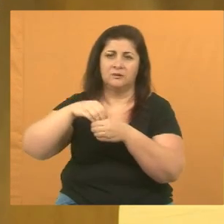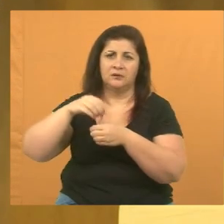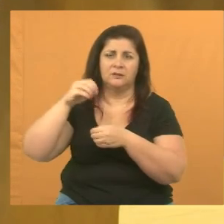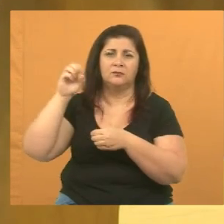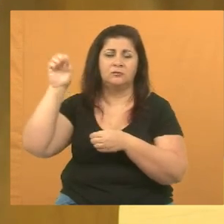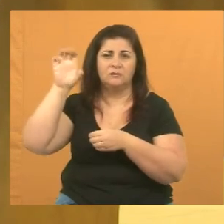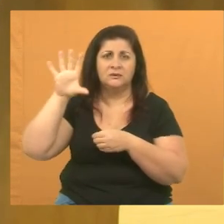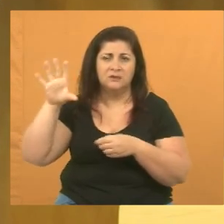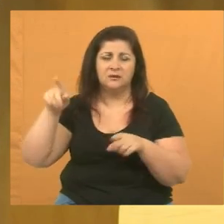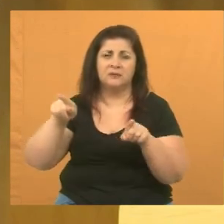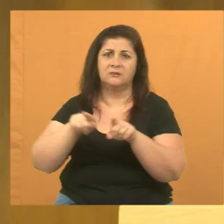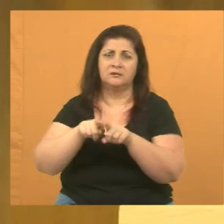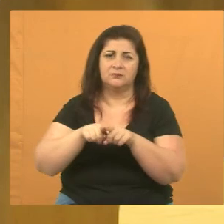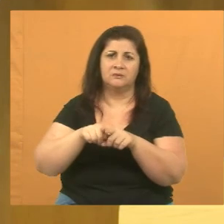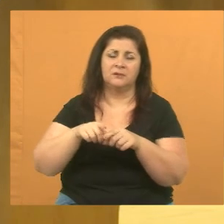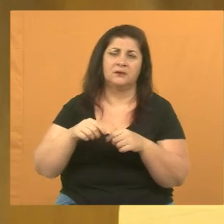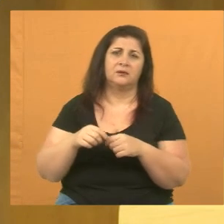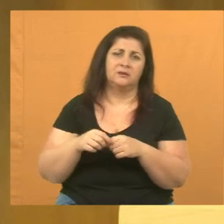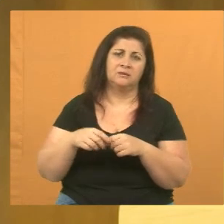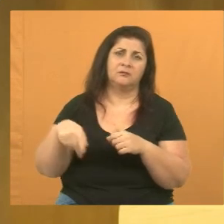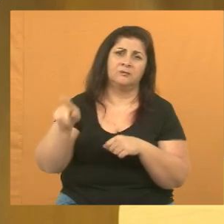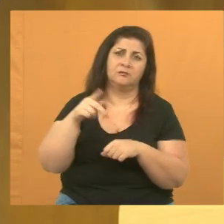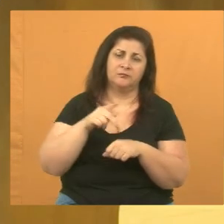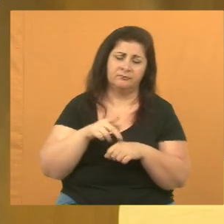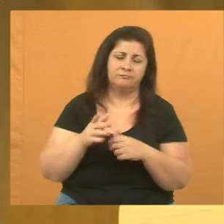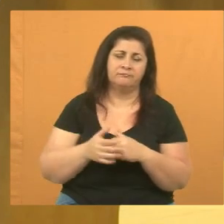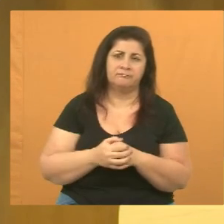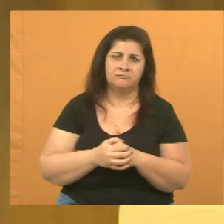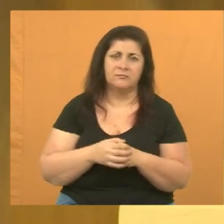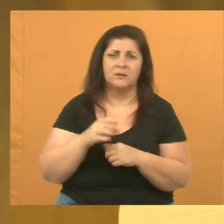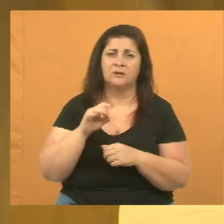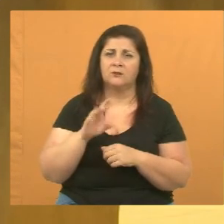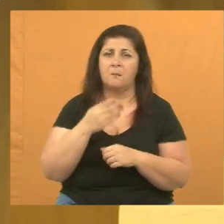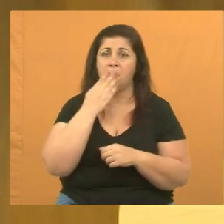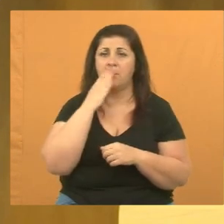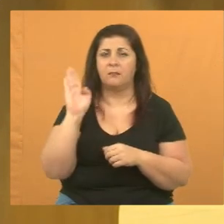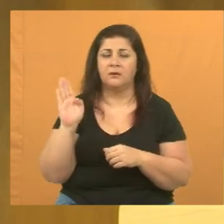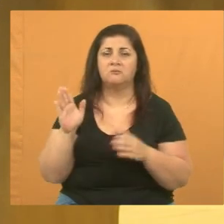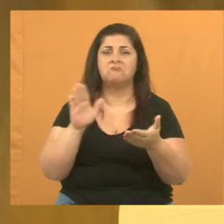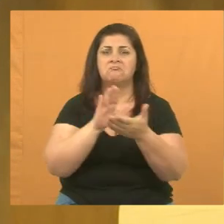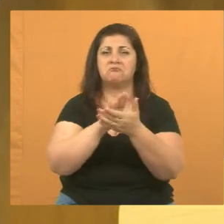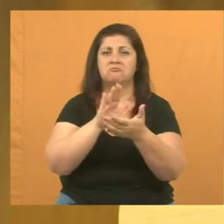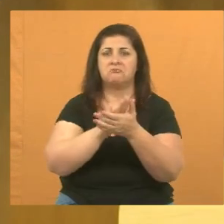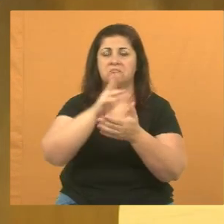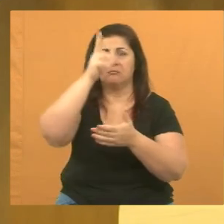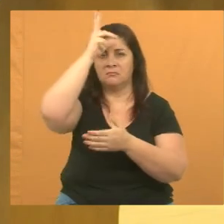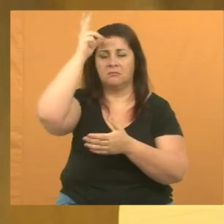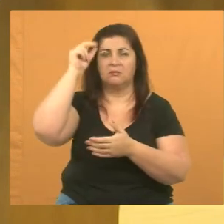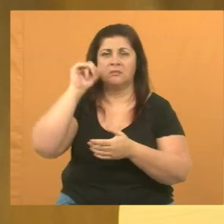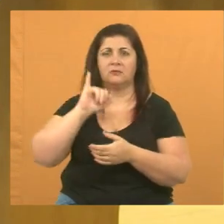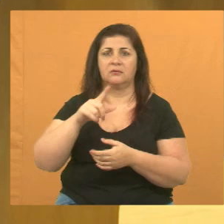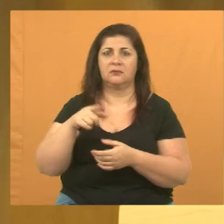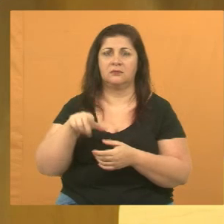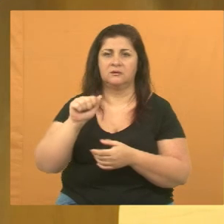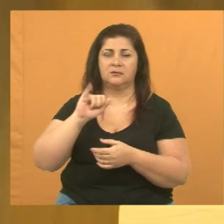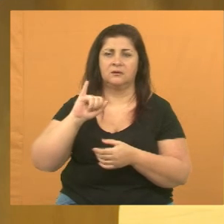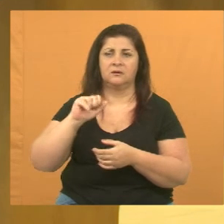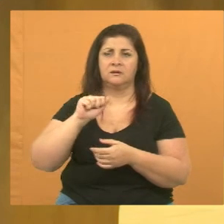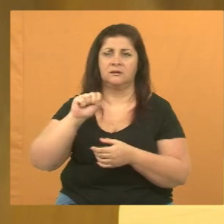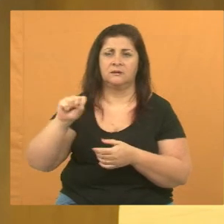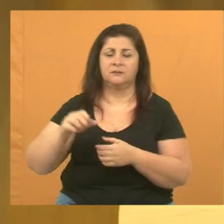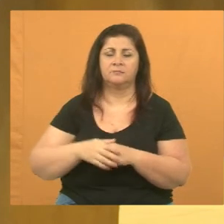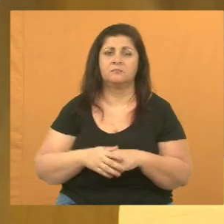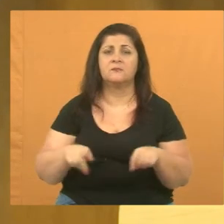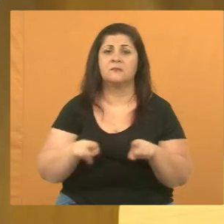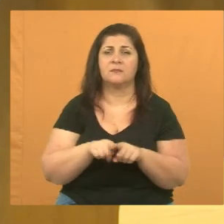Brasil. Só promete para moradia. Está de parabéns o Isaías Santana de mandar o projeto para casa e